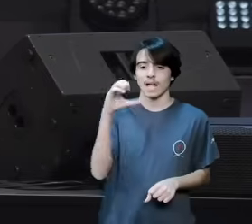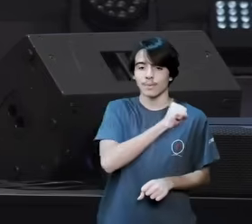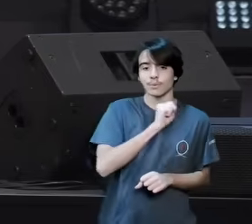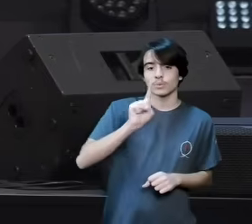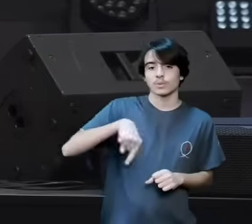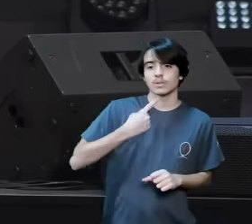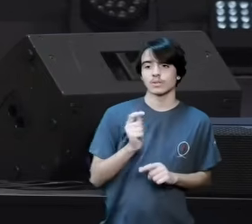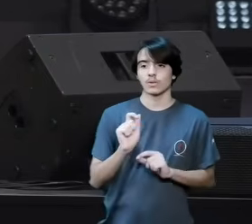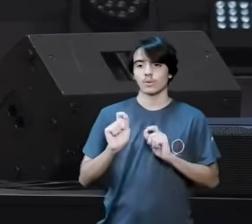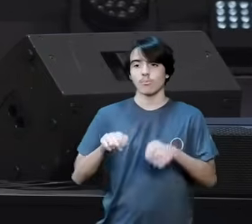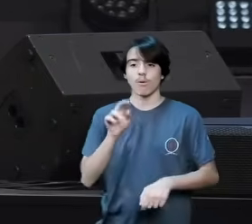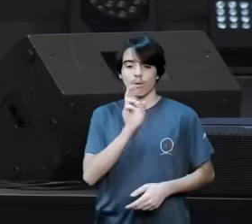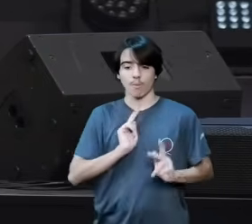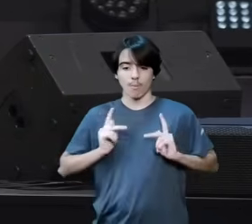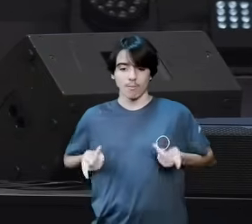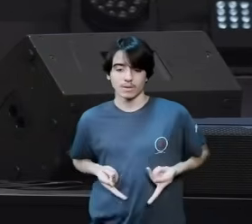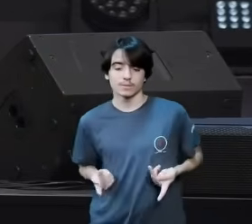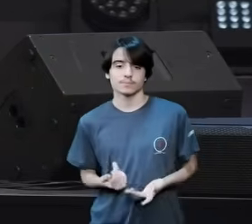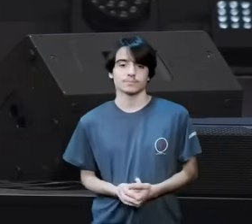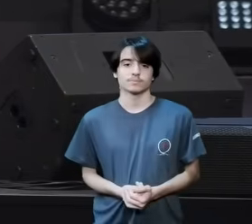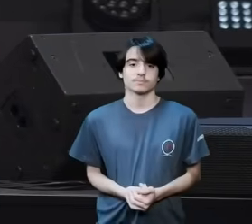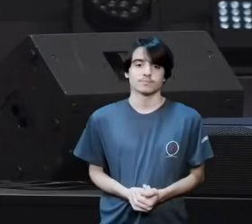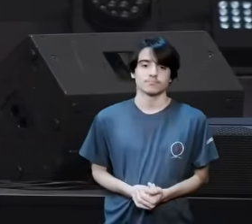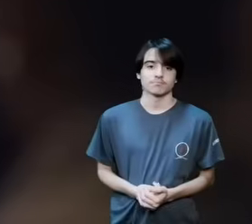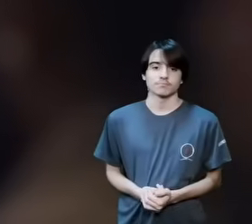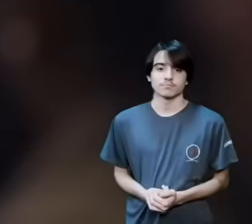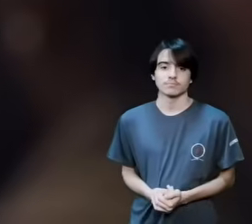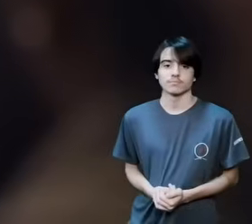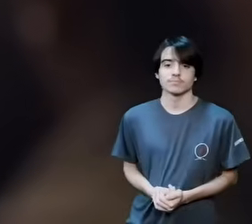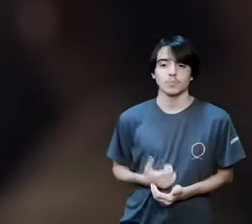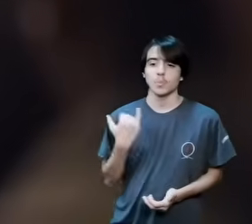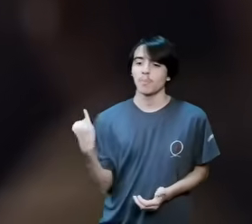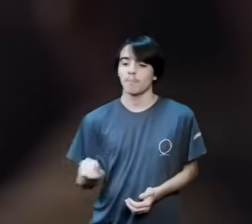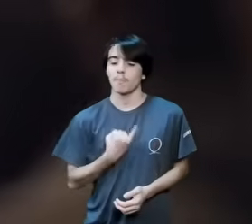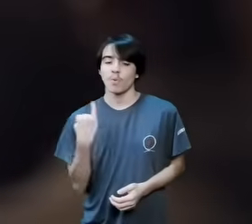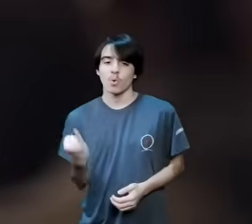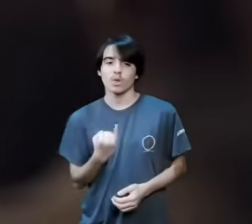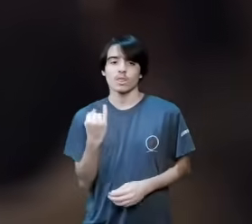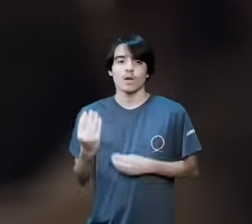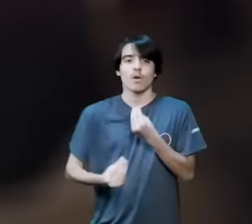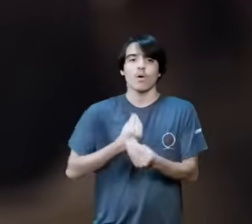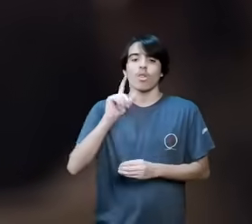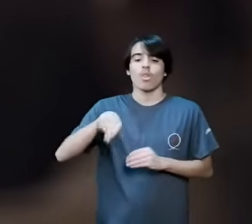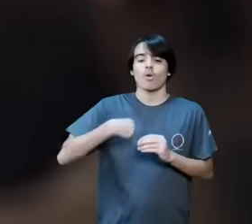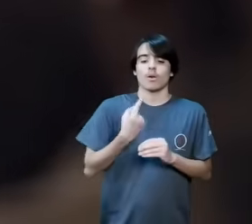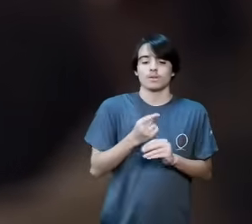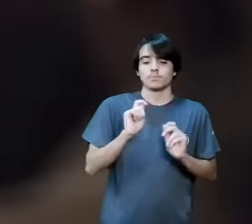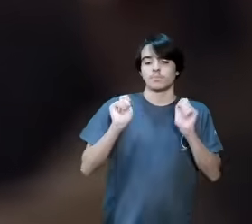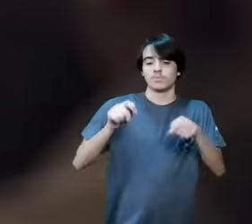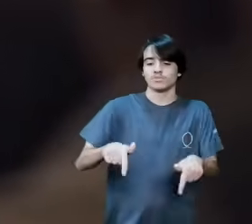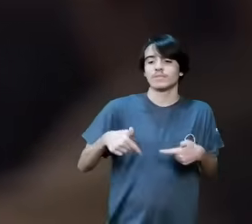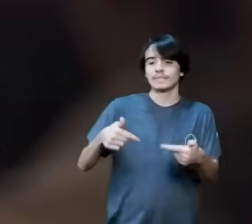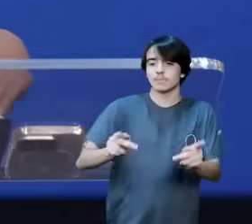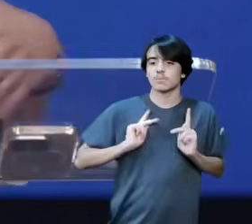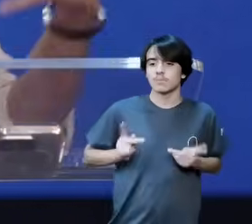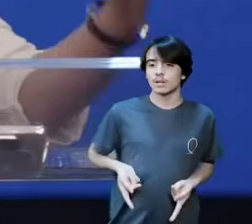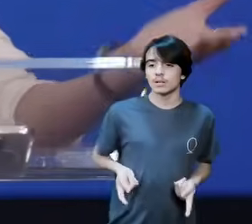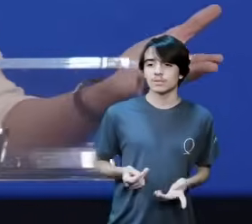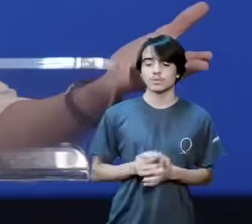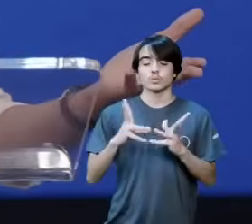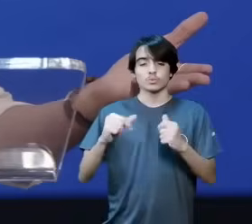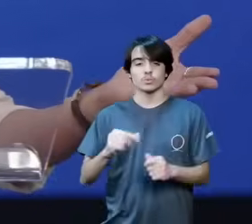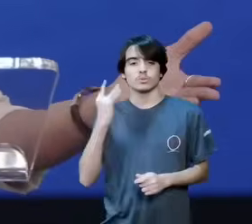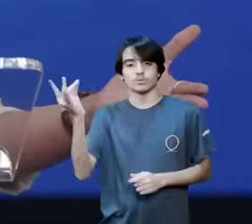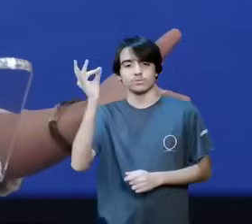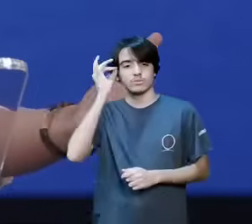nossa capacidade humana. Não importando o tamanho da nossa capacidade humana. Tudo aquilo que o